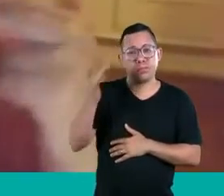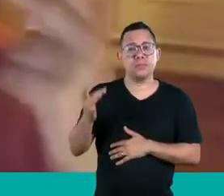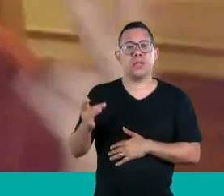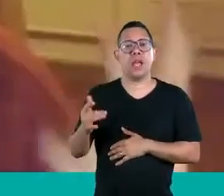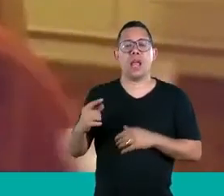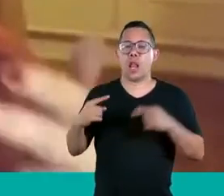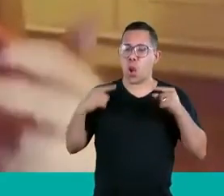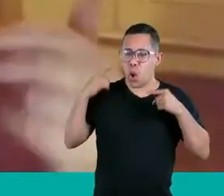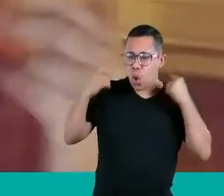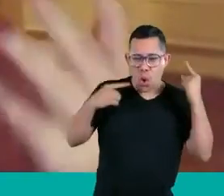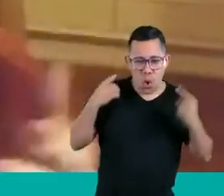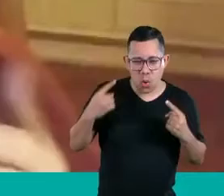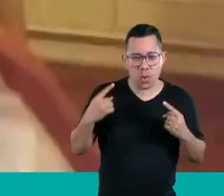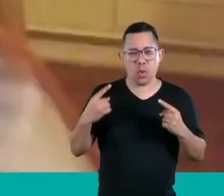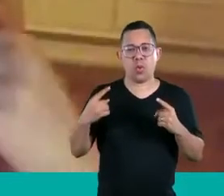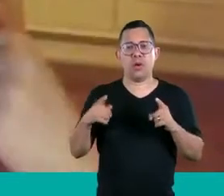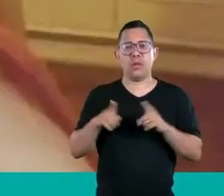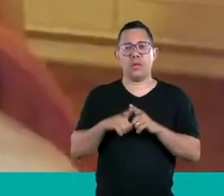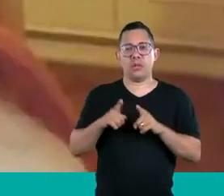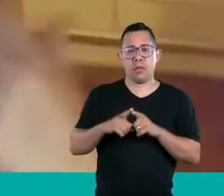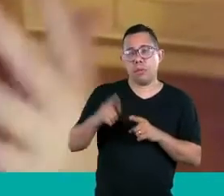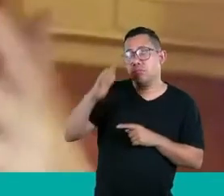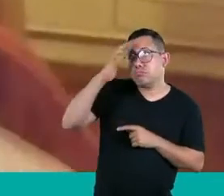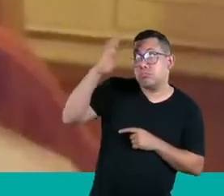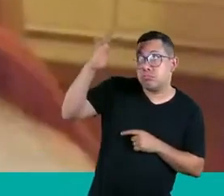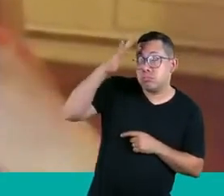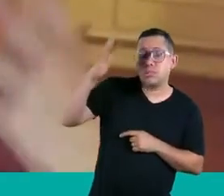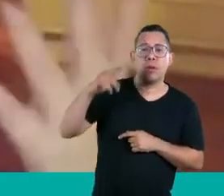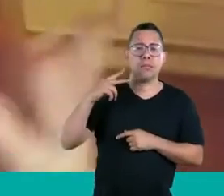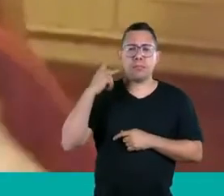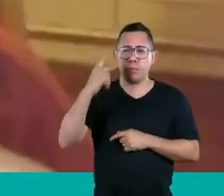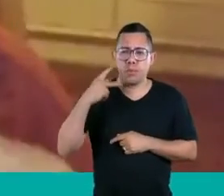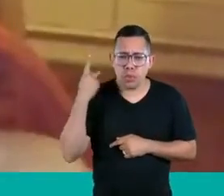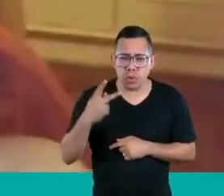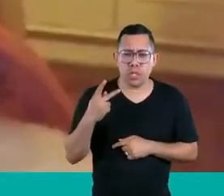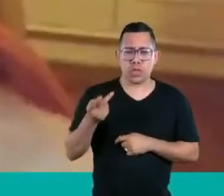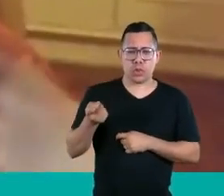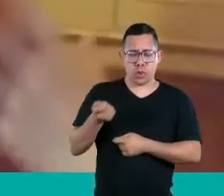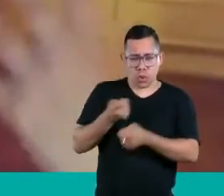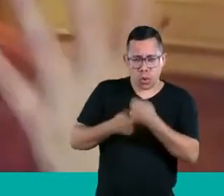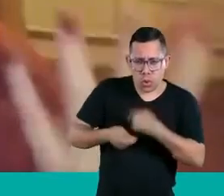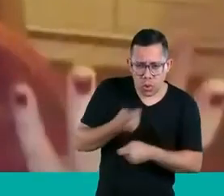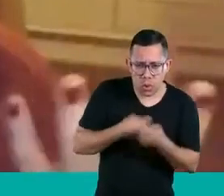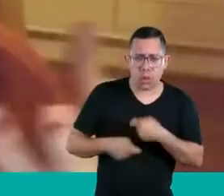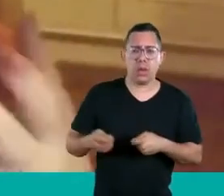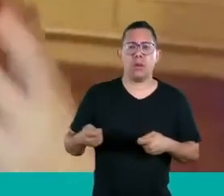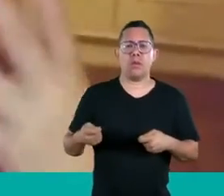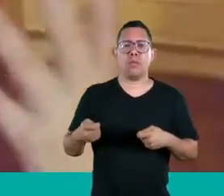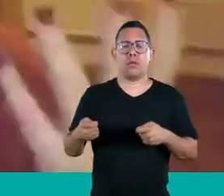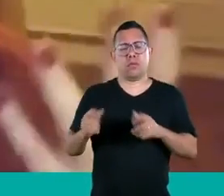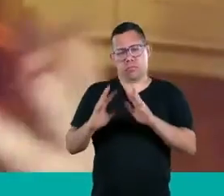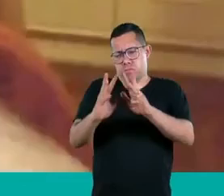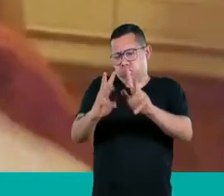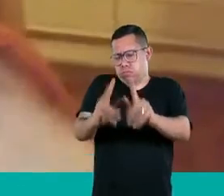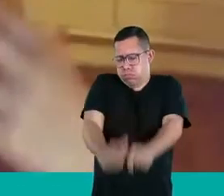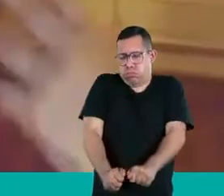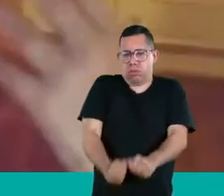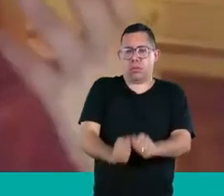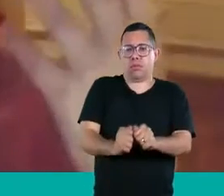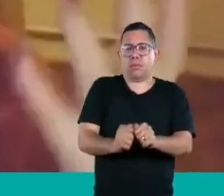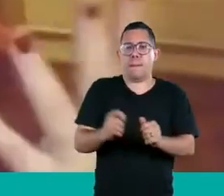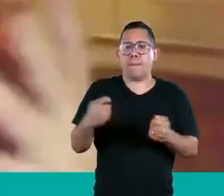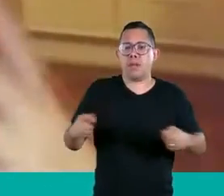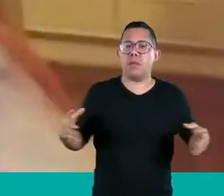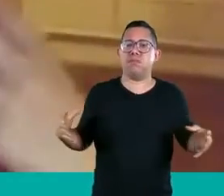da loucura, Faber, Ludens, políticos, econômicos, etc., etc.